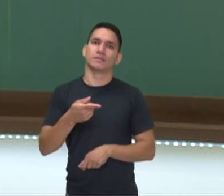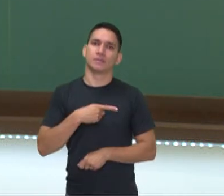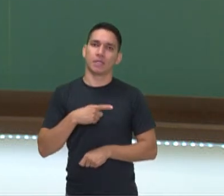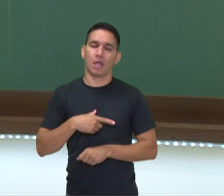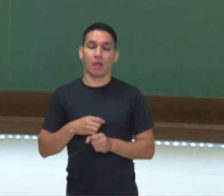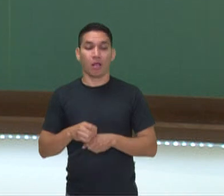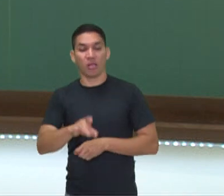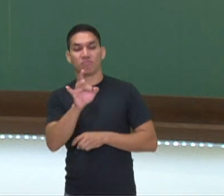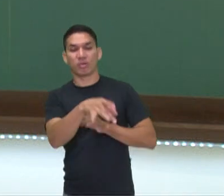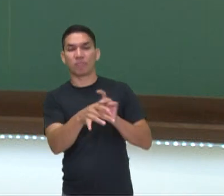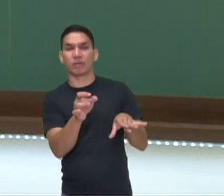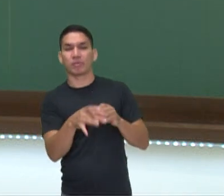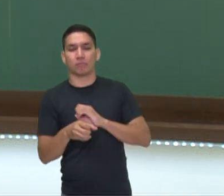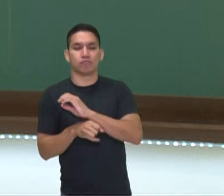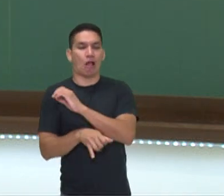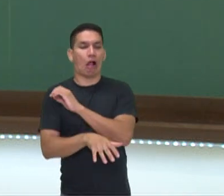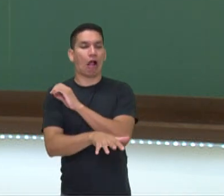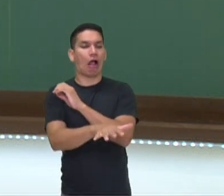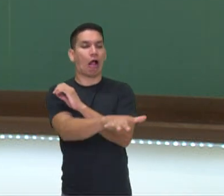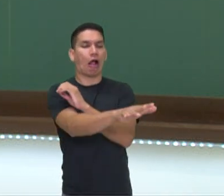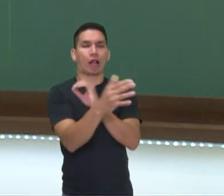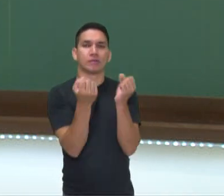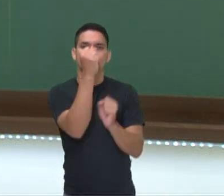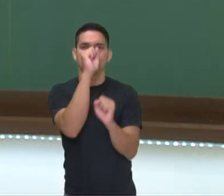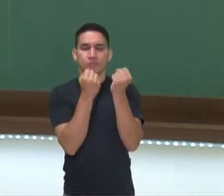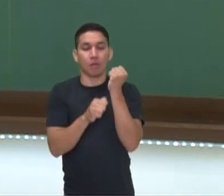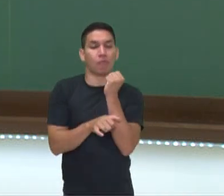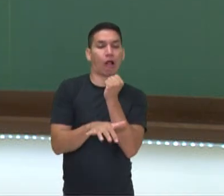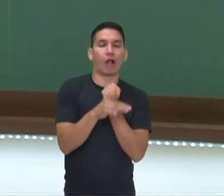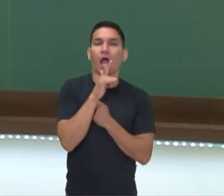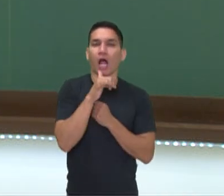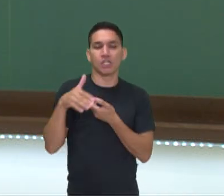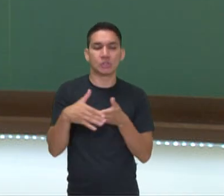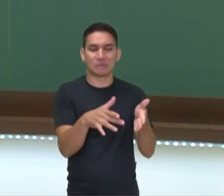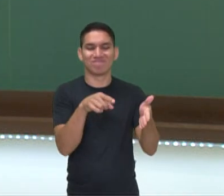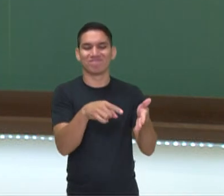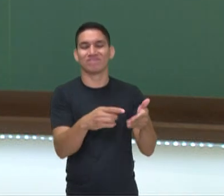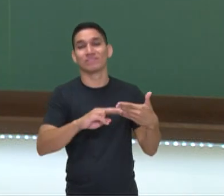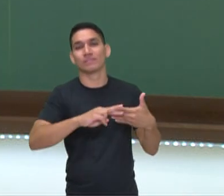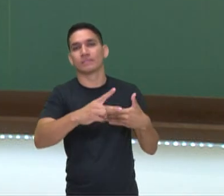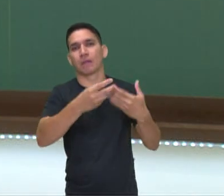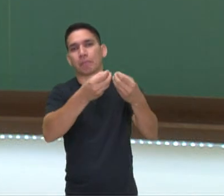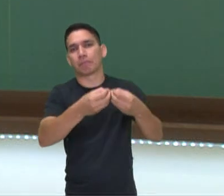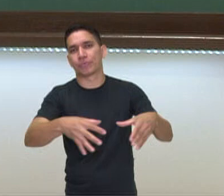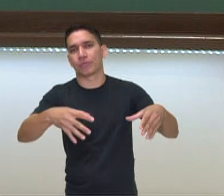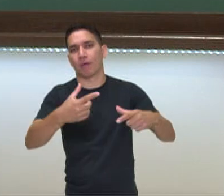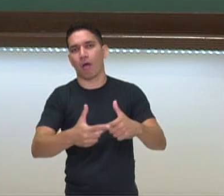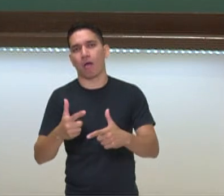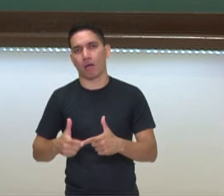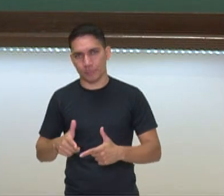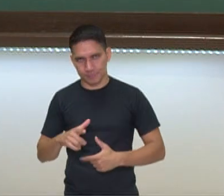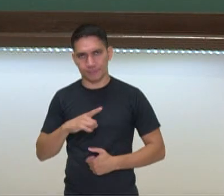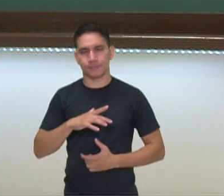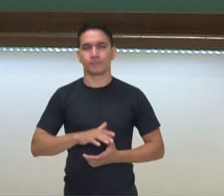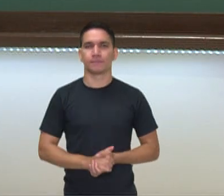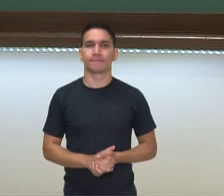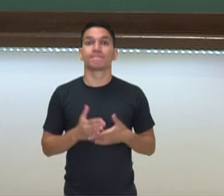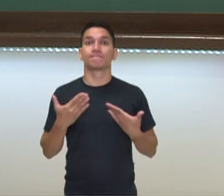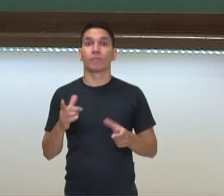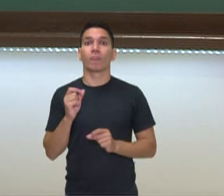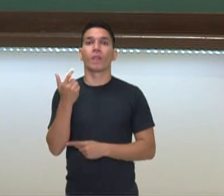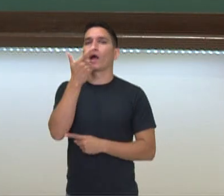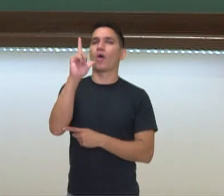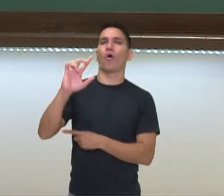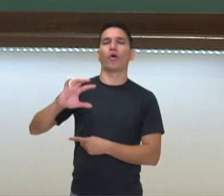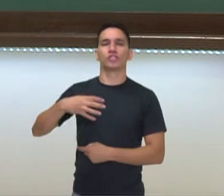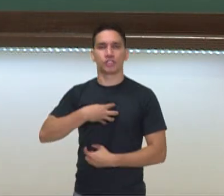de forma direta nos rios sem tratamento, causando uma série de problemas. E aí nós vamos ter também a poluição,